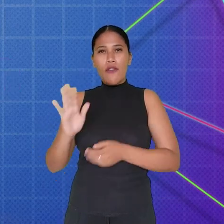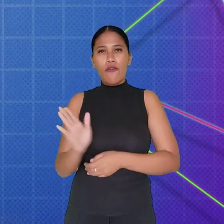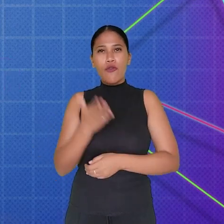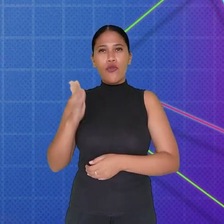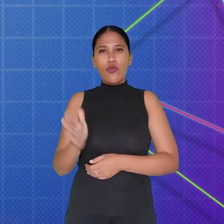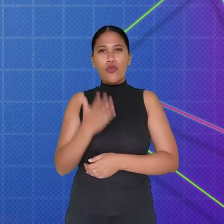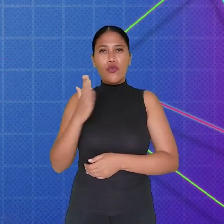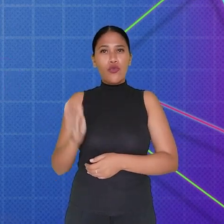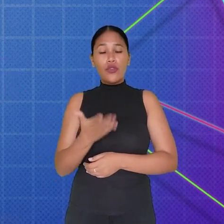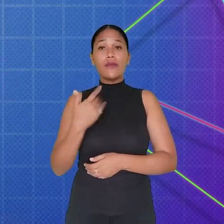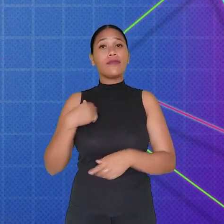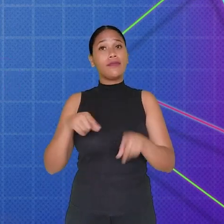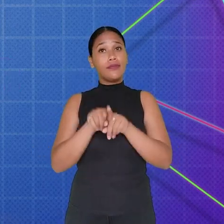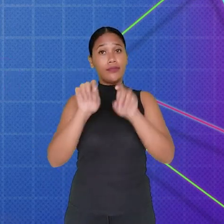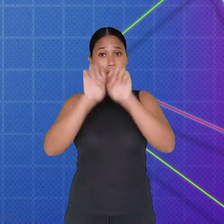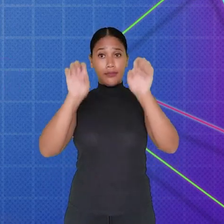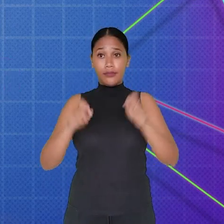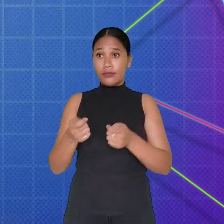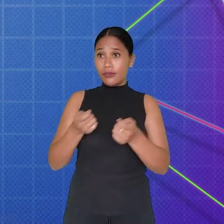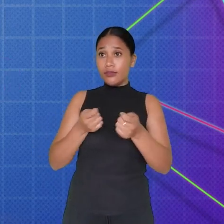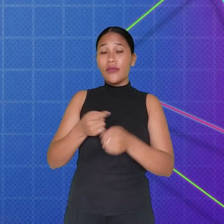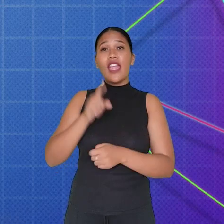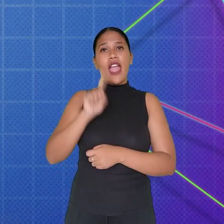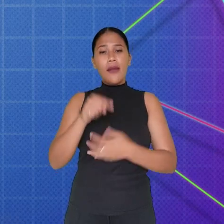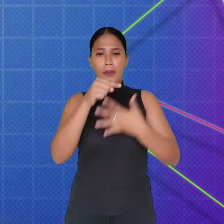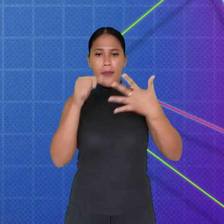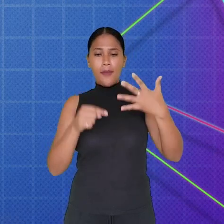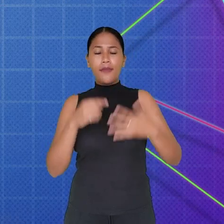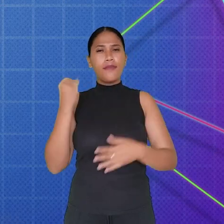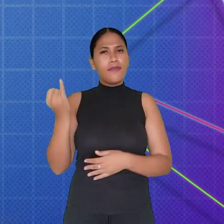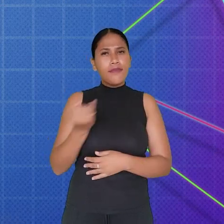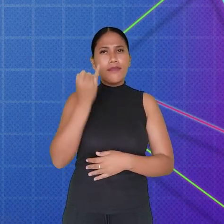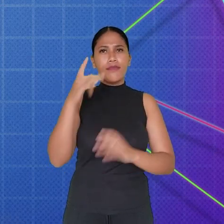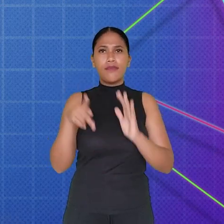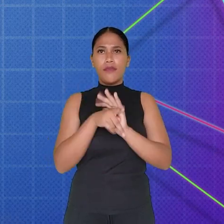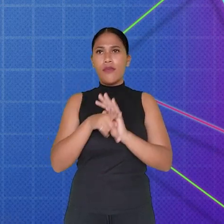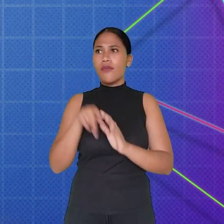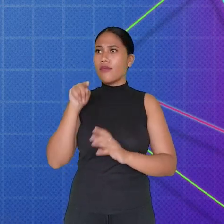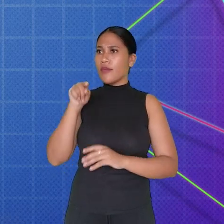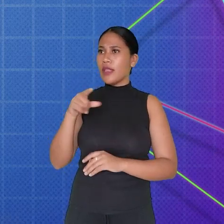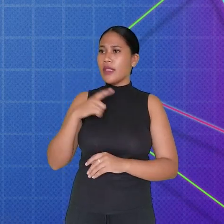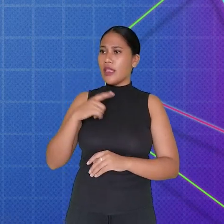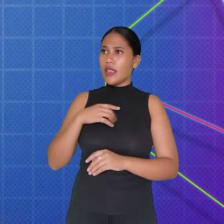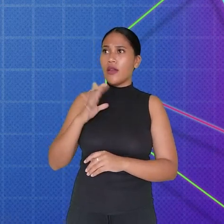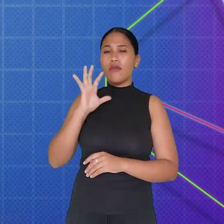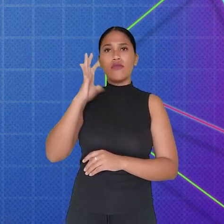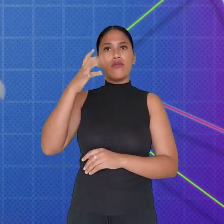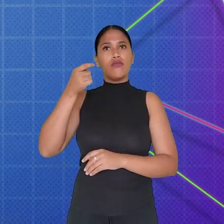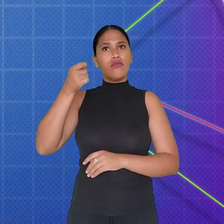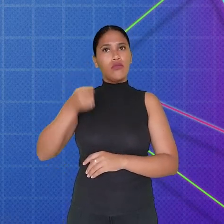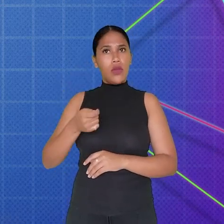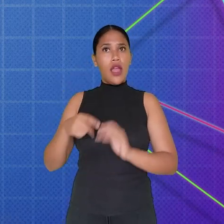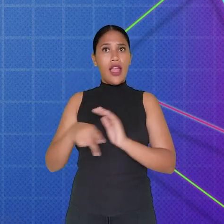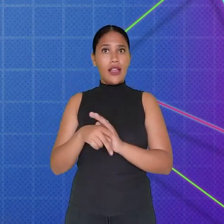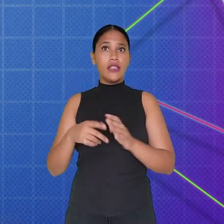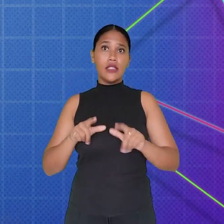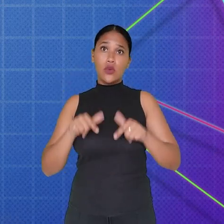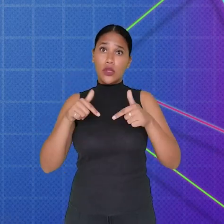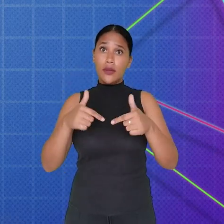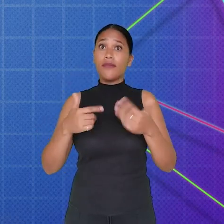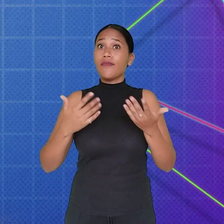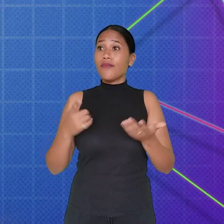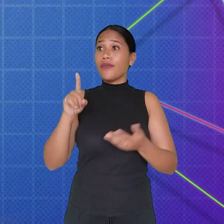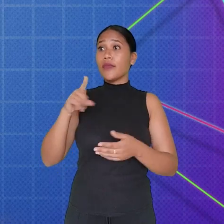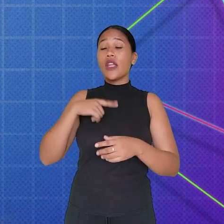de fluxo são elementos chaves do C#, que determinam a ordem em que o código é executado. Aqui estão as estruturas de controle